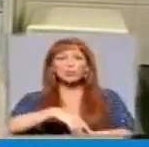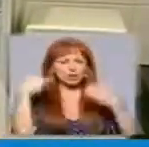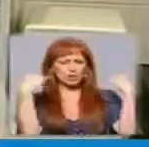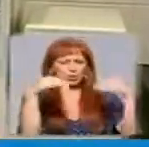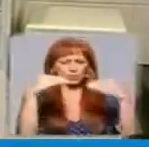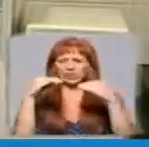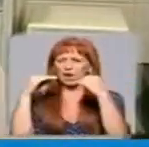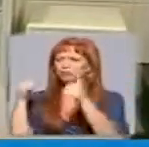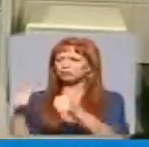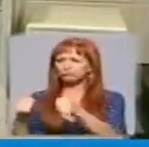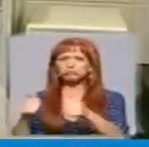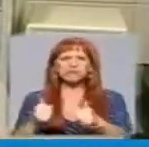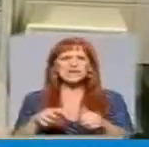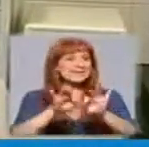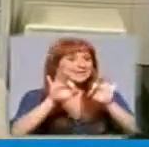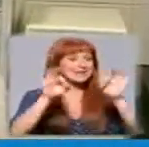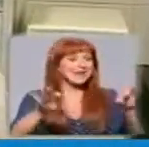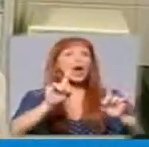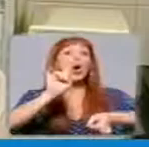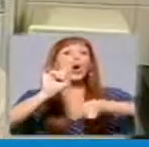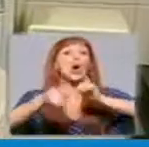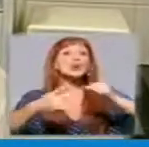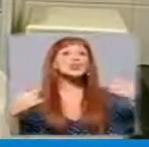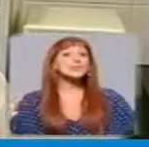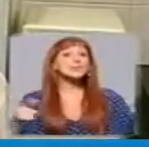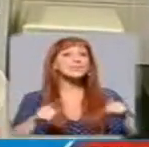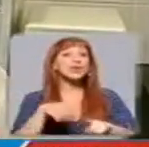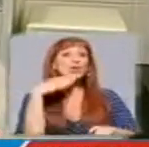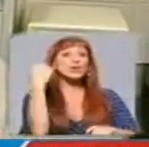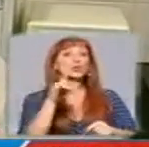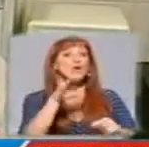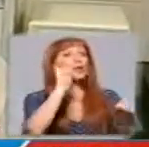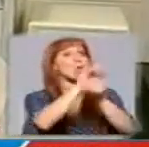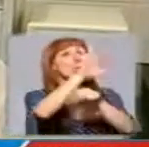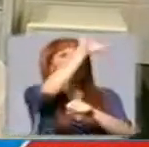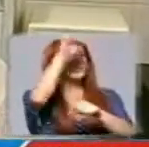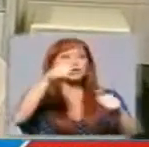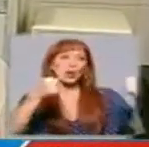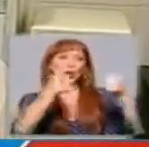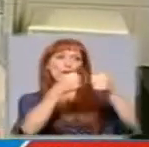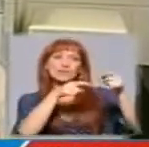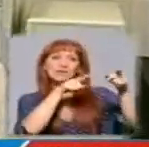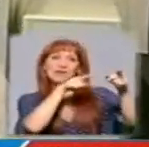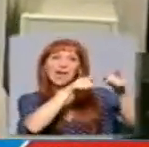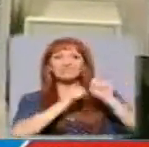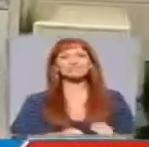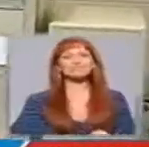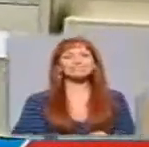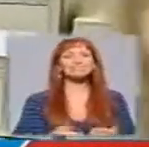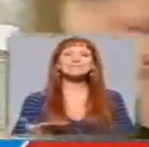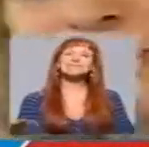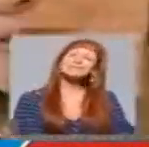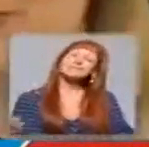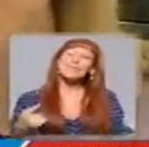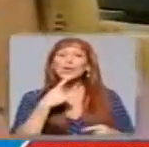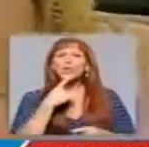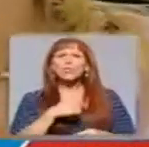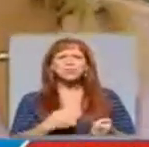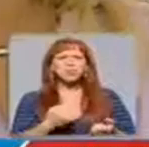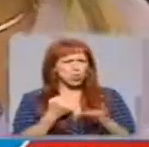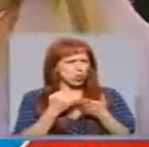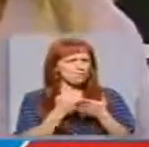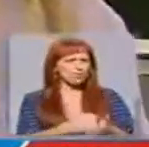um treino a equivalente aquilo que se tem os jovens dos países com quem vão comer bom obrigada é assim muito